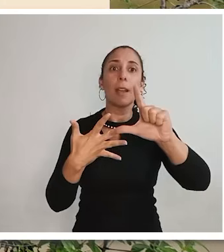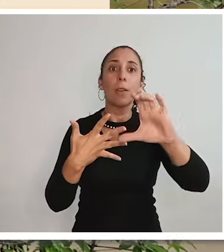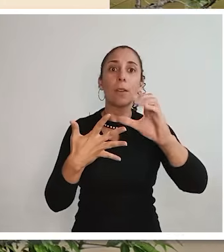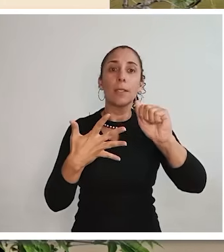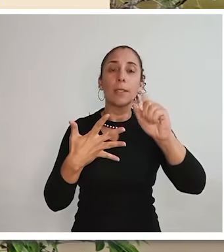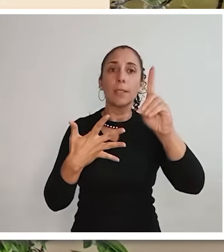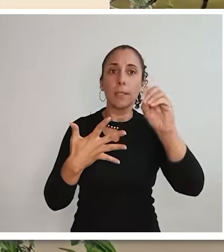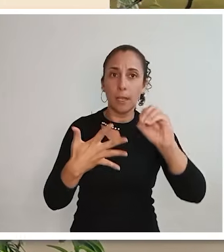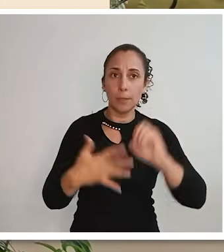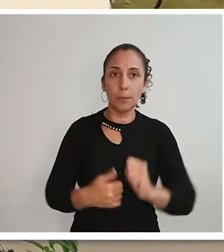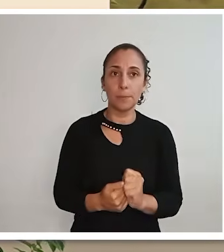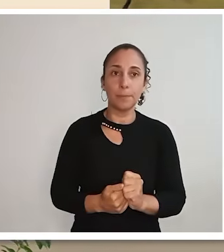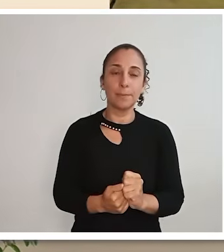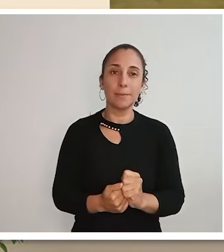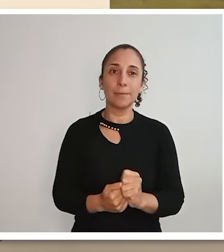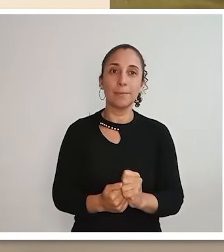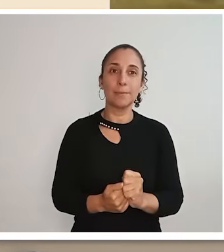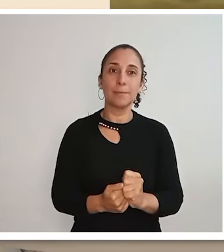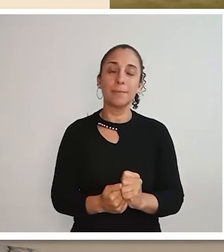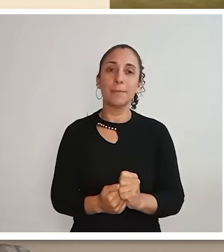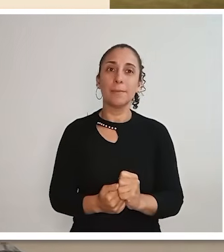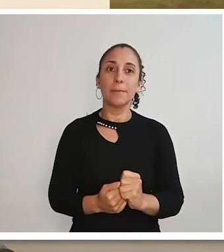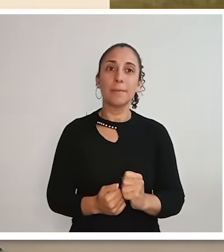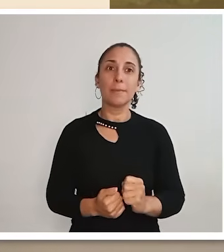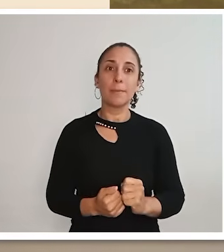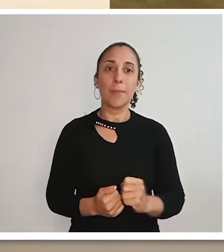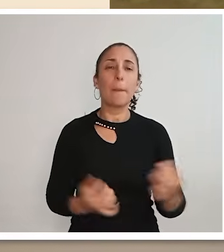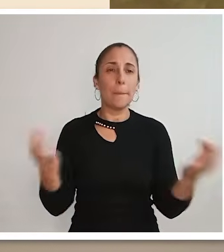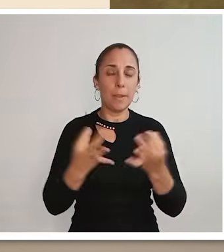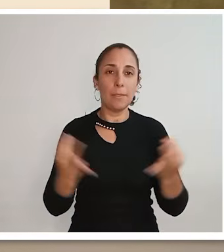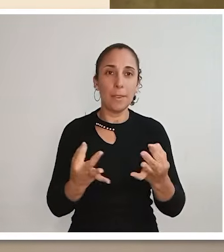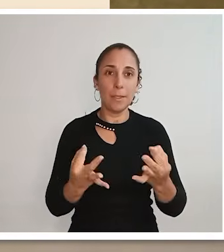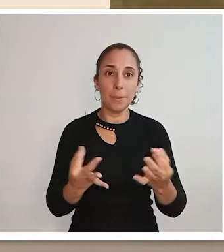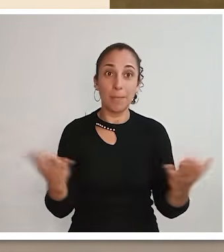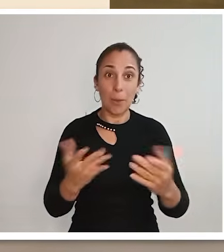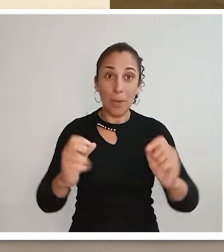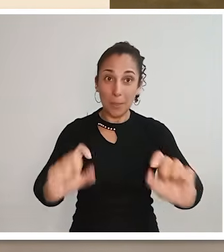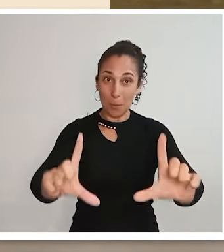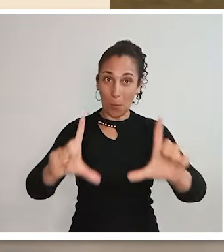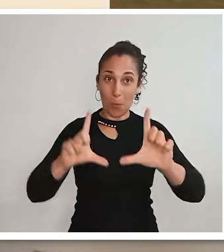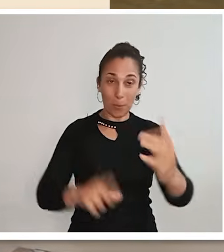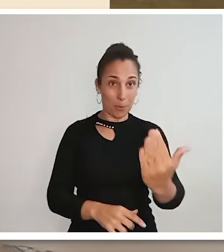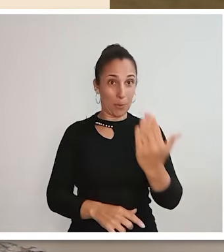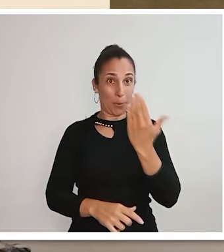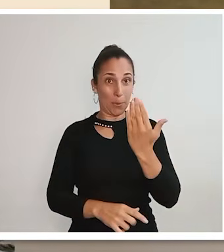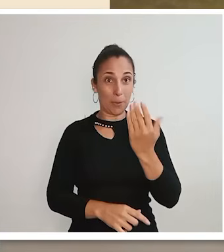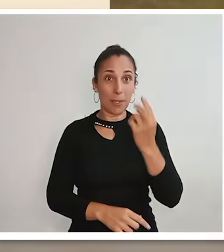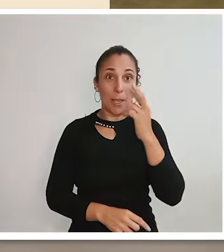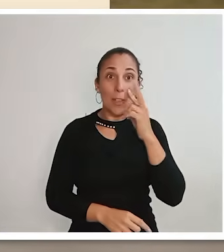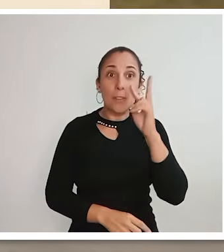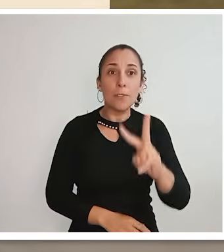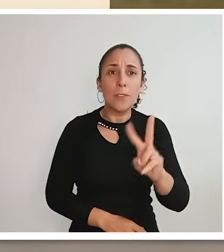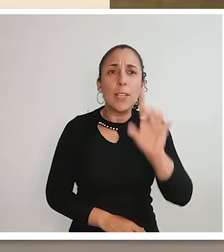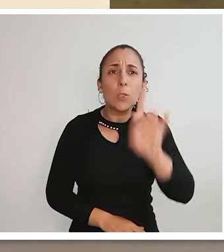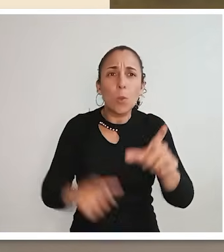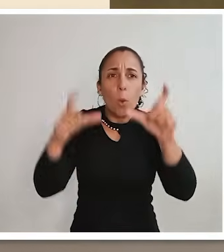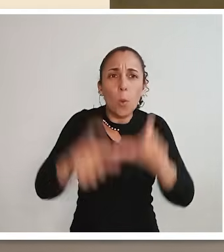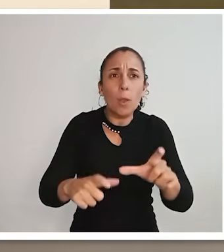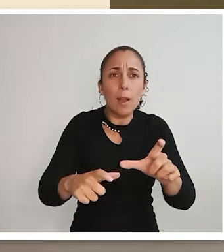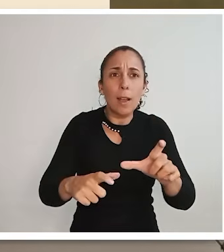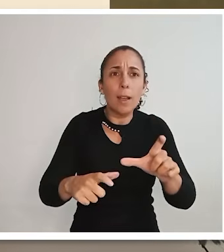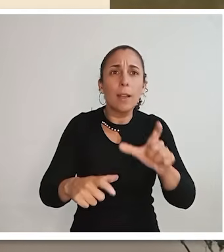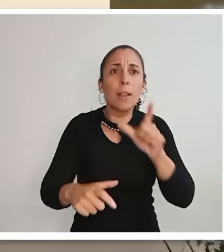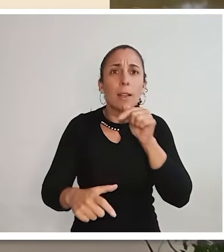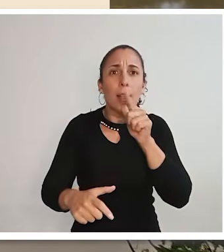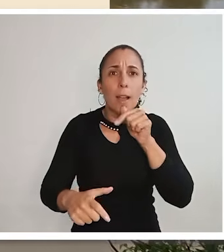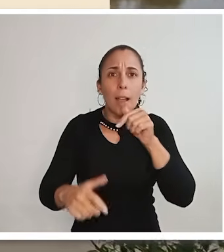rodovia. Agora o terceiro, o reservatório do Calçado. Perfeito. Agora aproxima um pouco